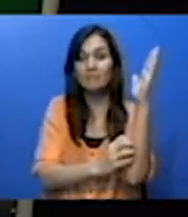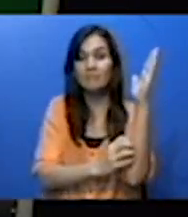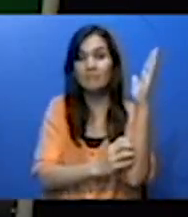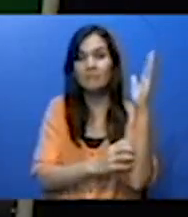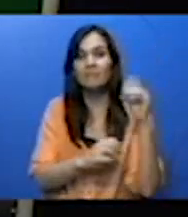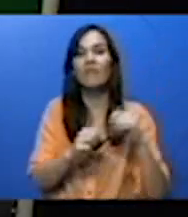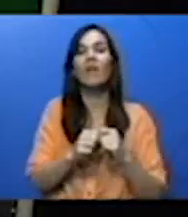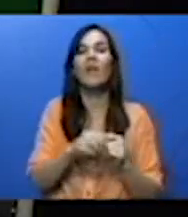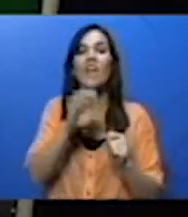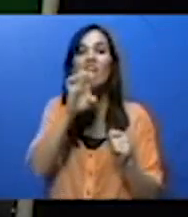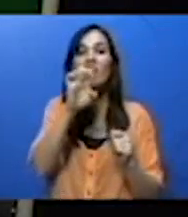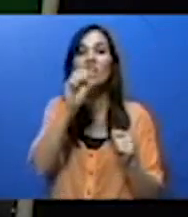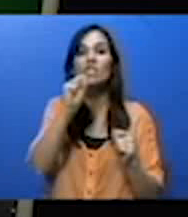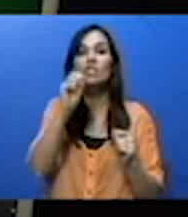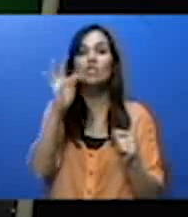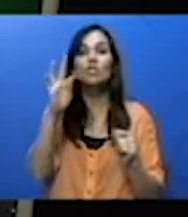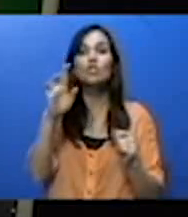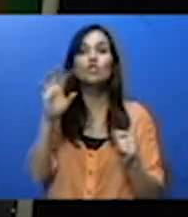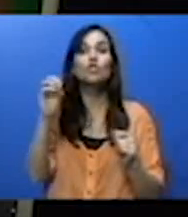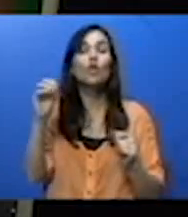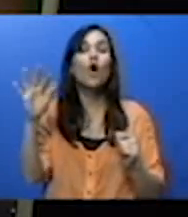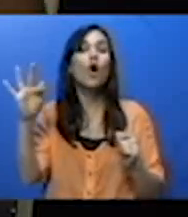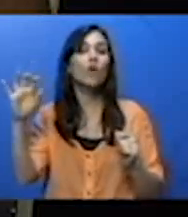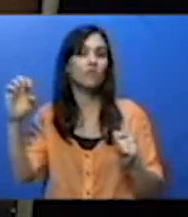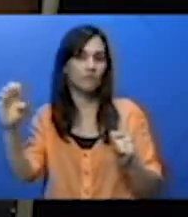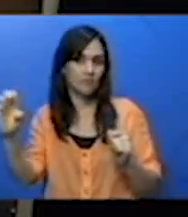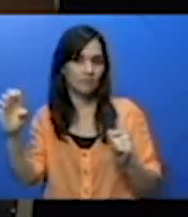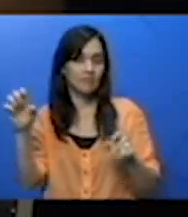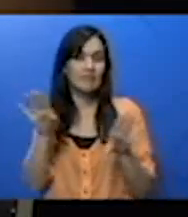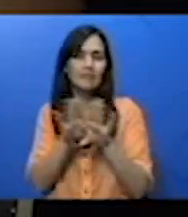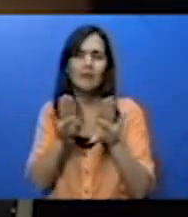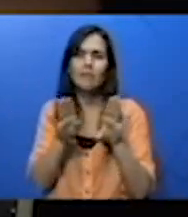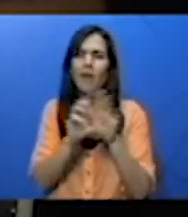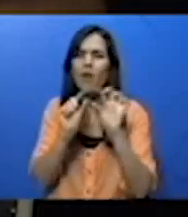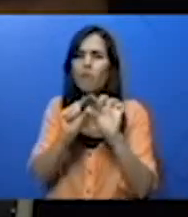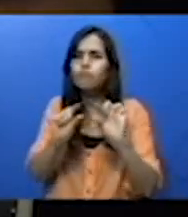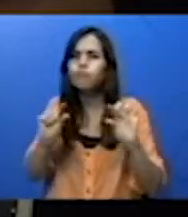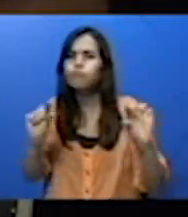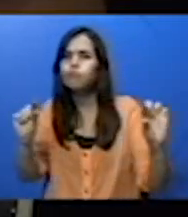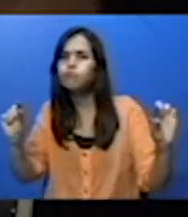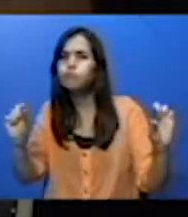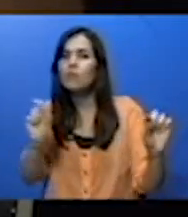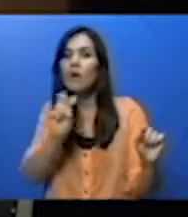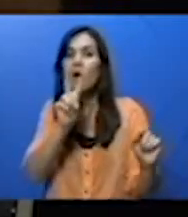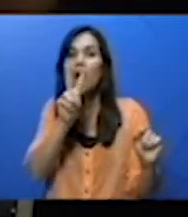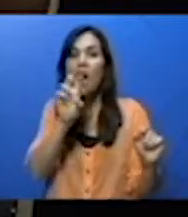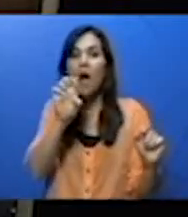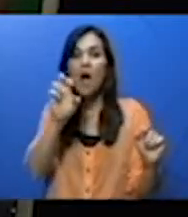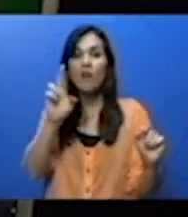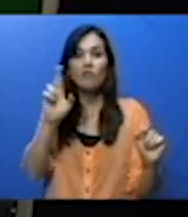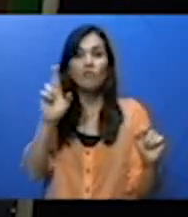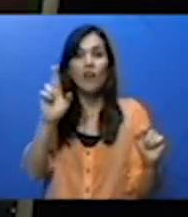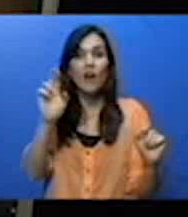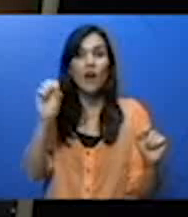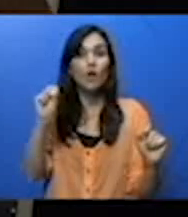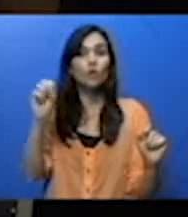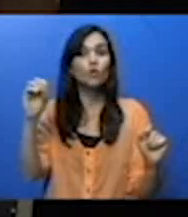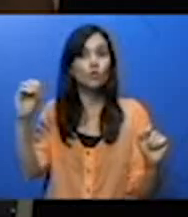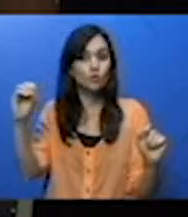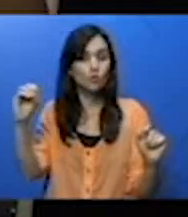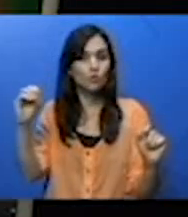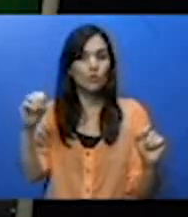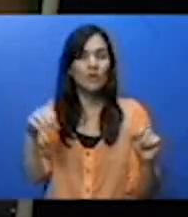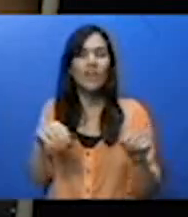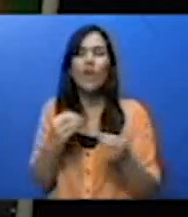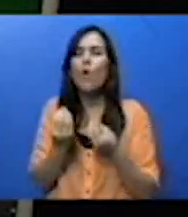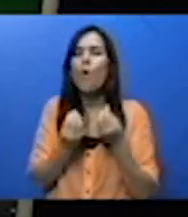rima, o que é estrofe, o que é versos, como eu faço para produzir um poema. Nós podemos até perguntar para a Clarinha